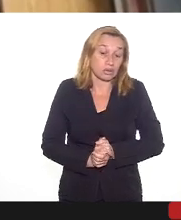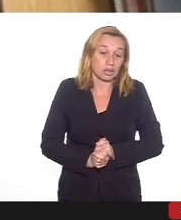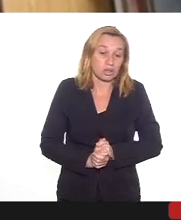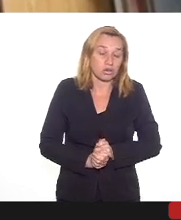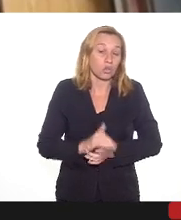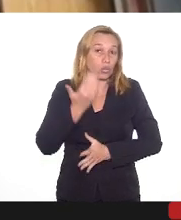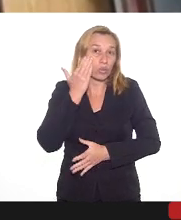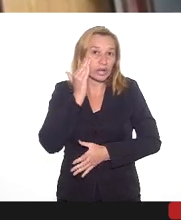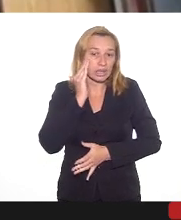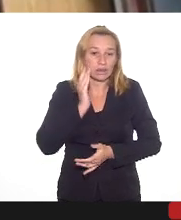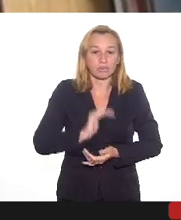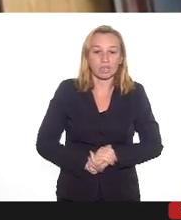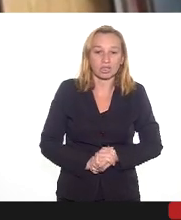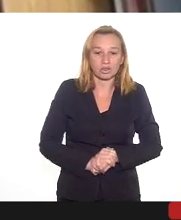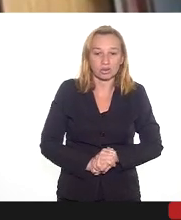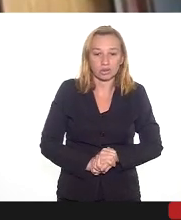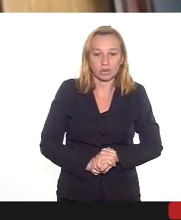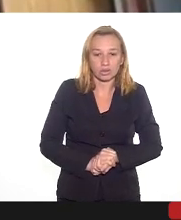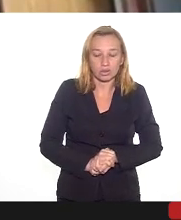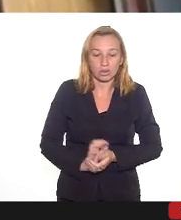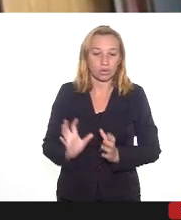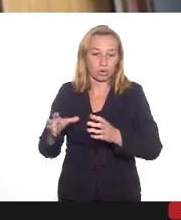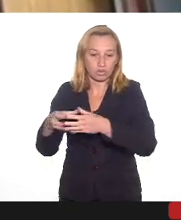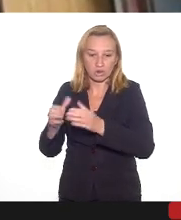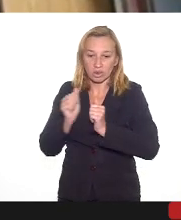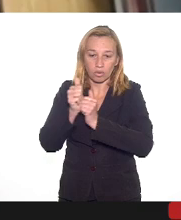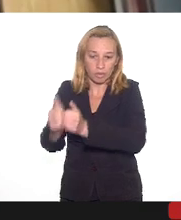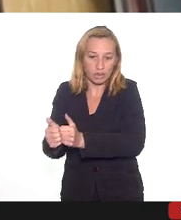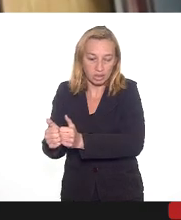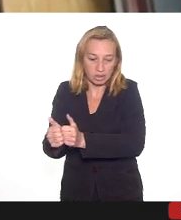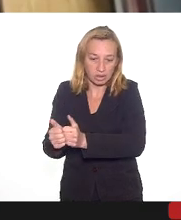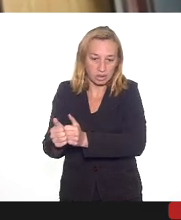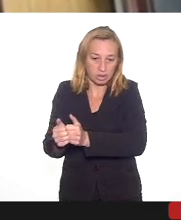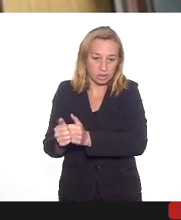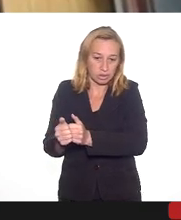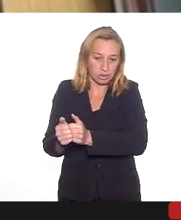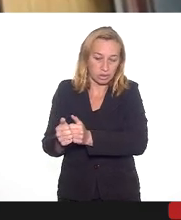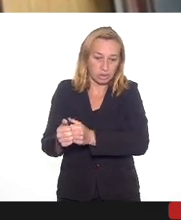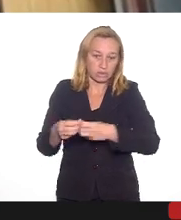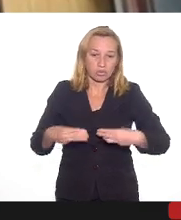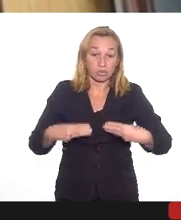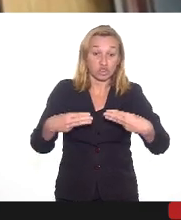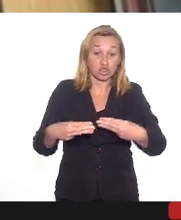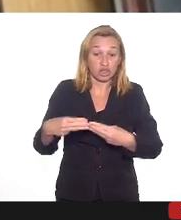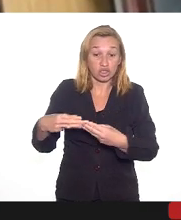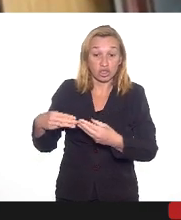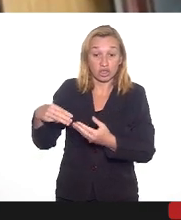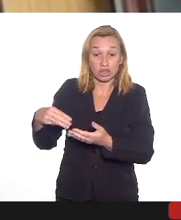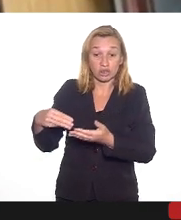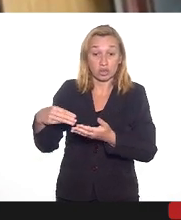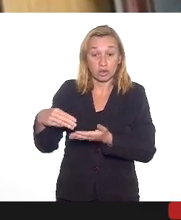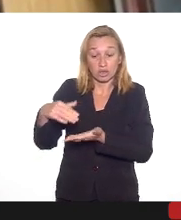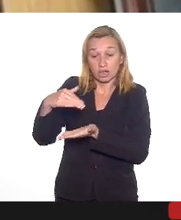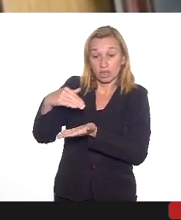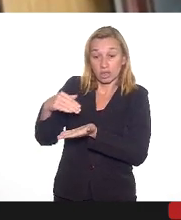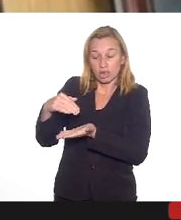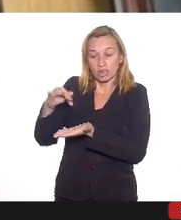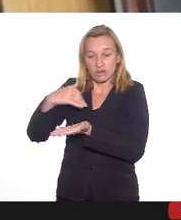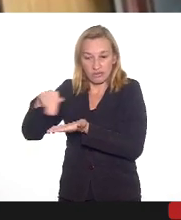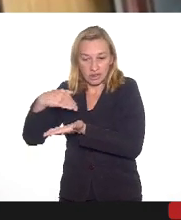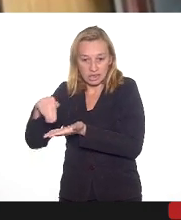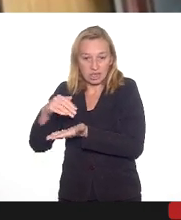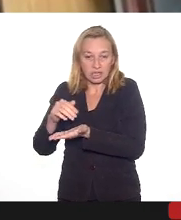o entendimento do Comitê de Acompanhamento do Regime do Ministério da Fazenda é sempre muito